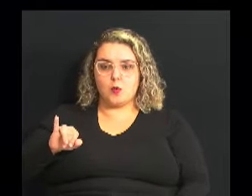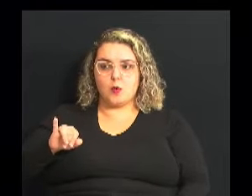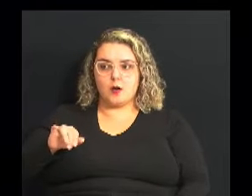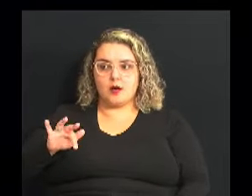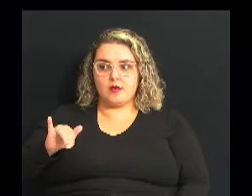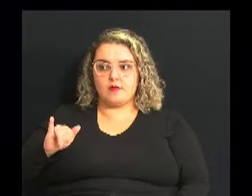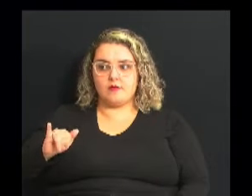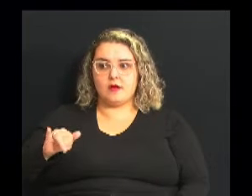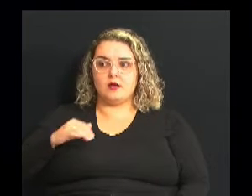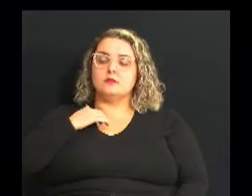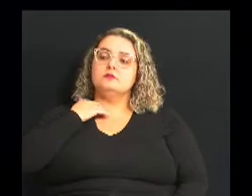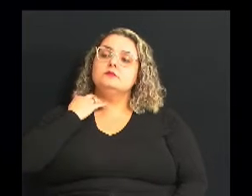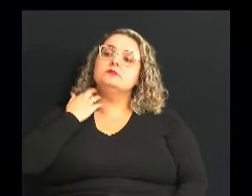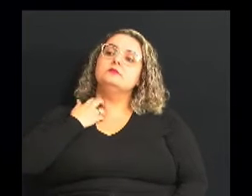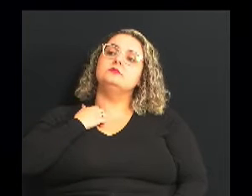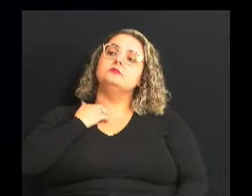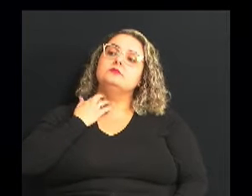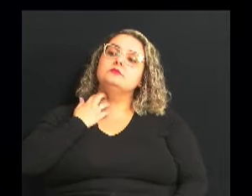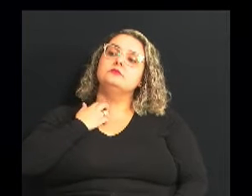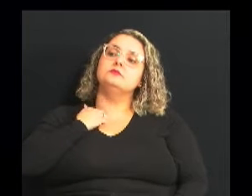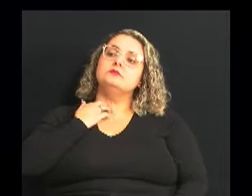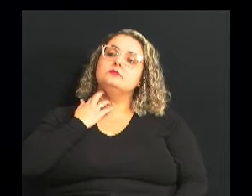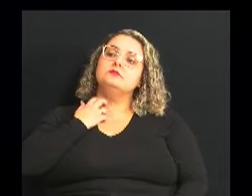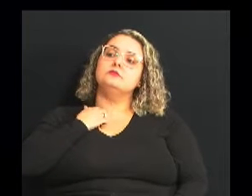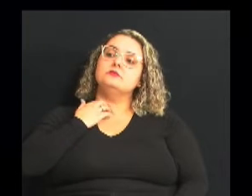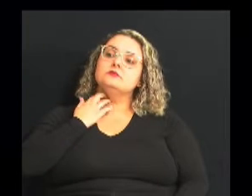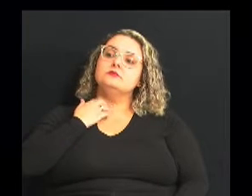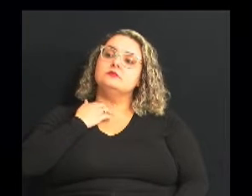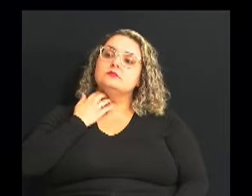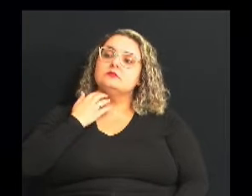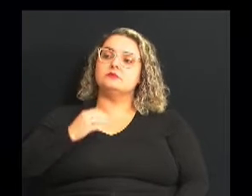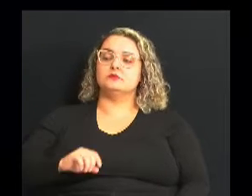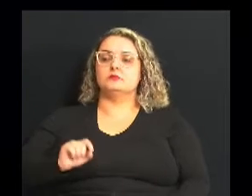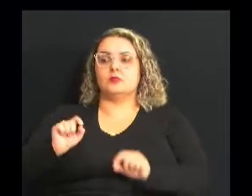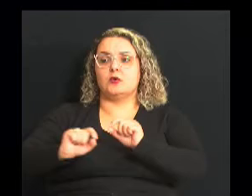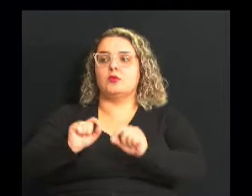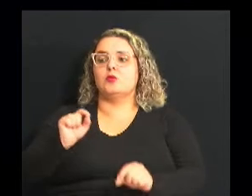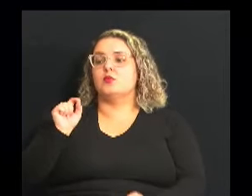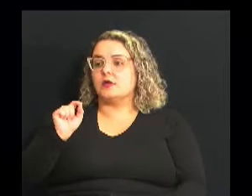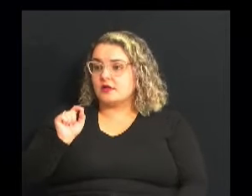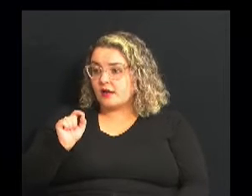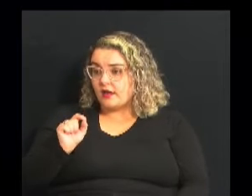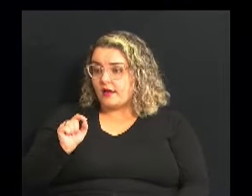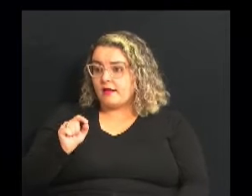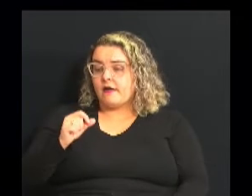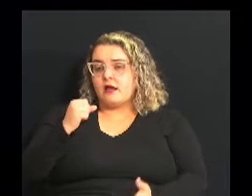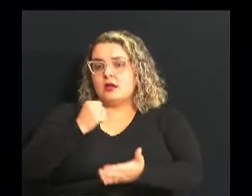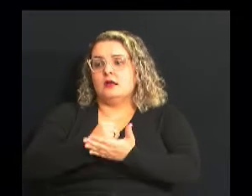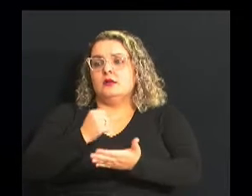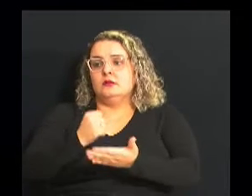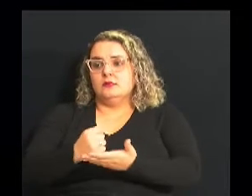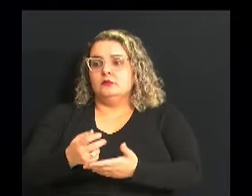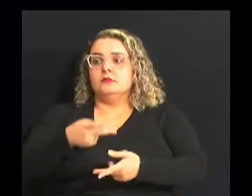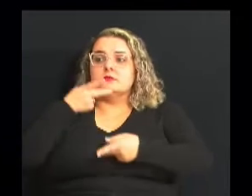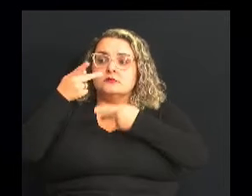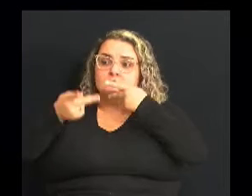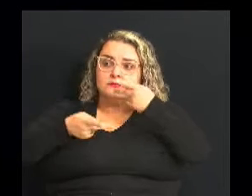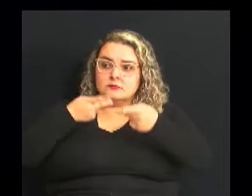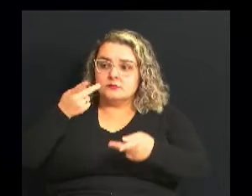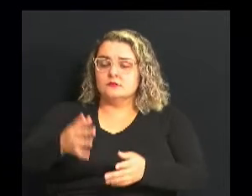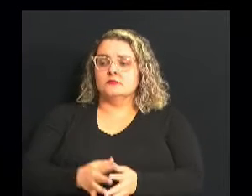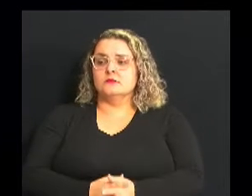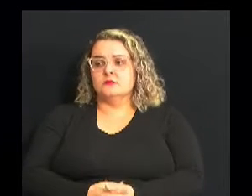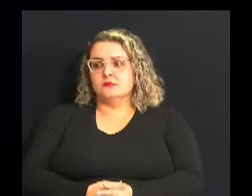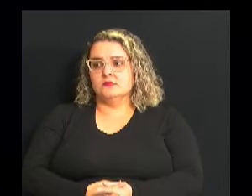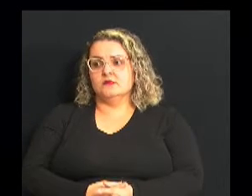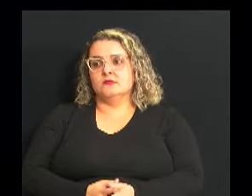um pouco sobre, né, passar um overview do que se trata das contratações e contar no que